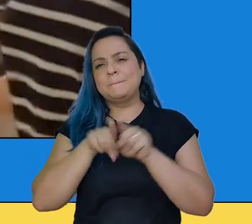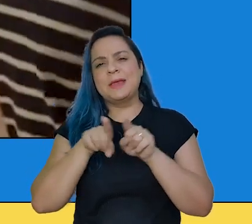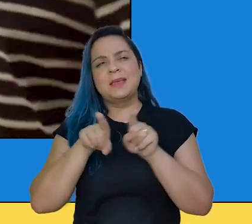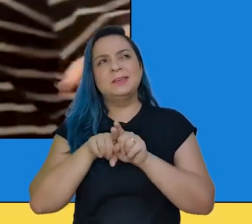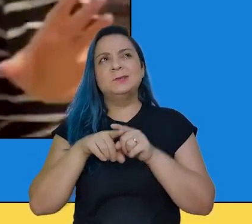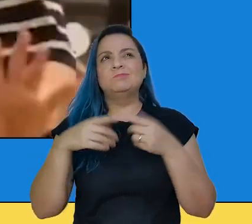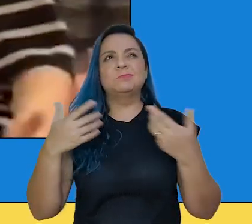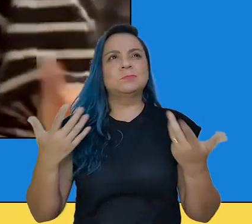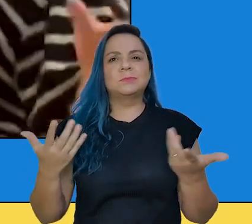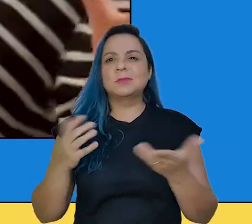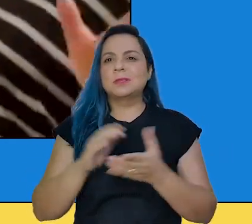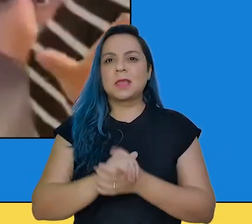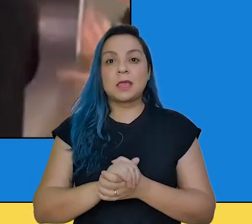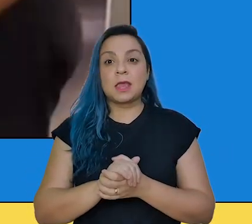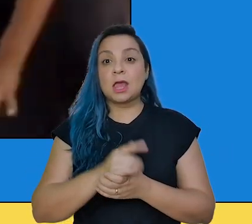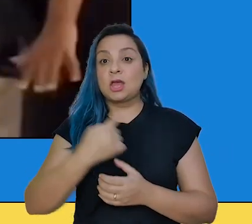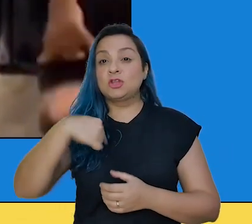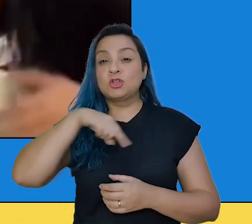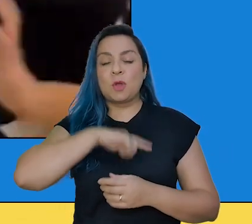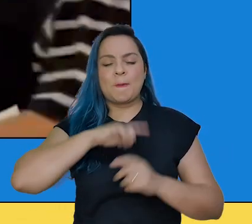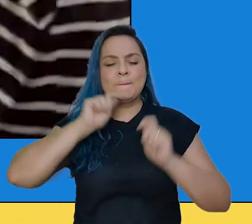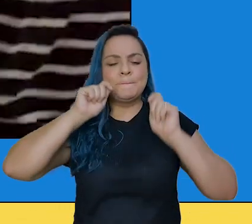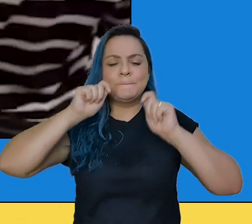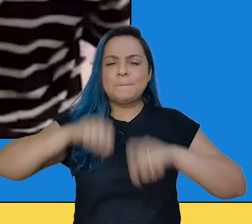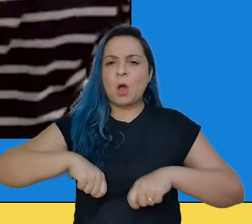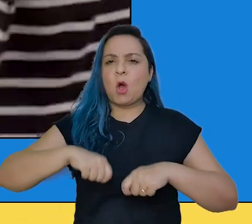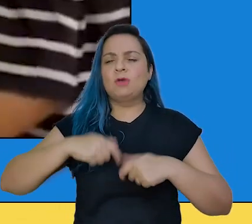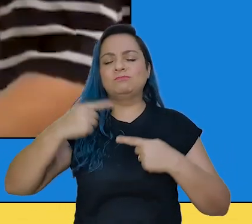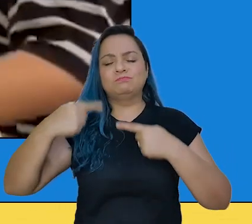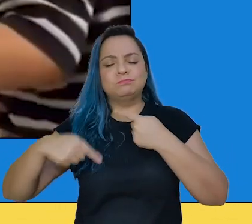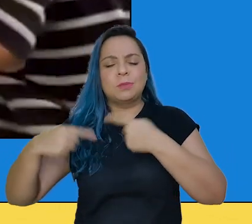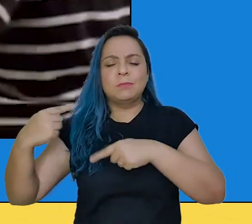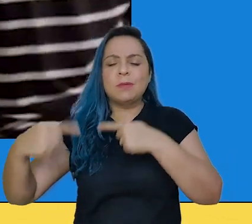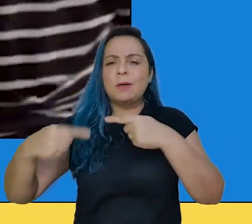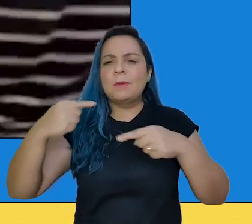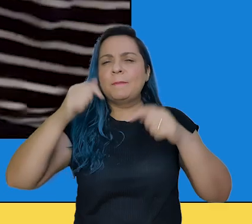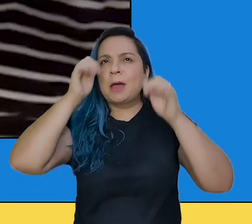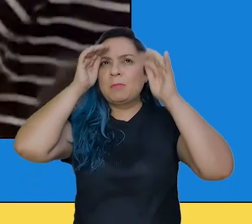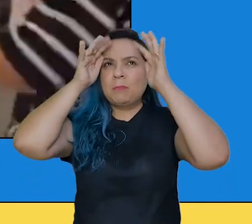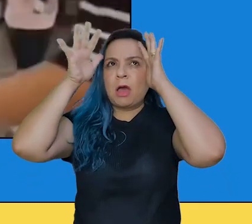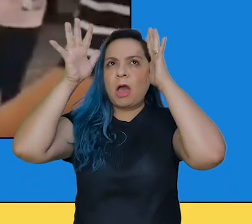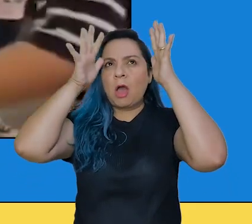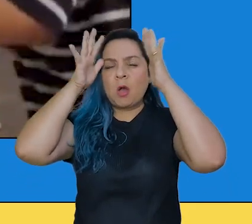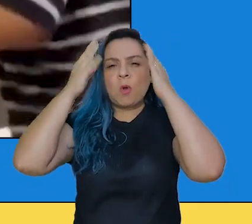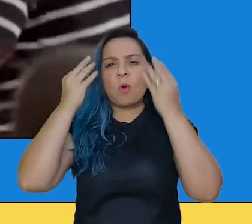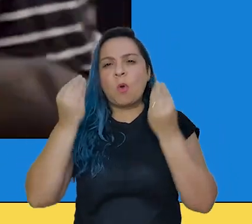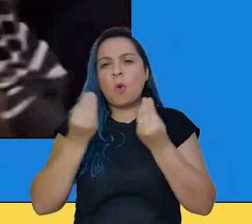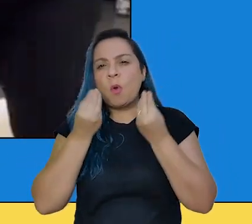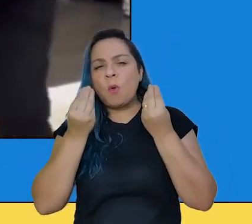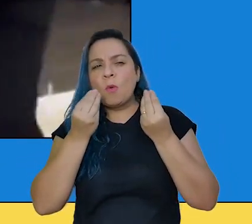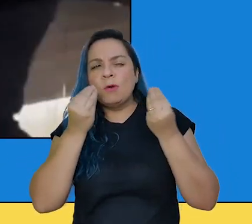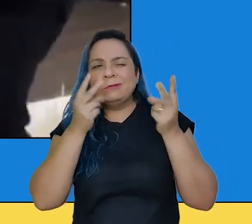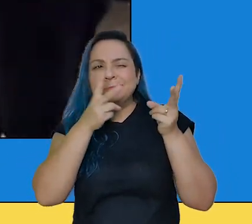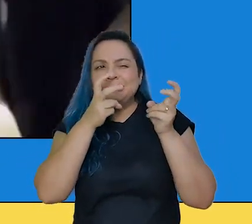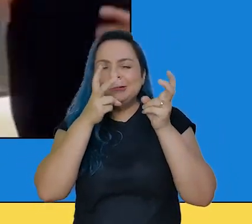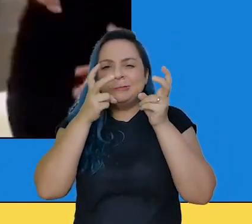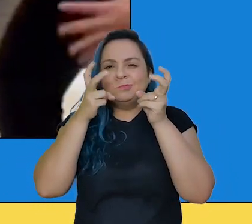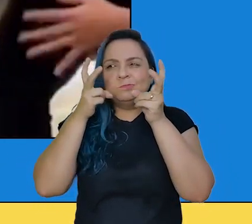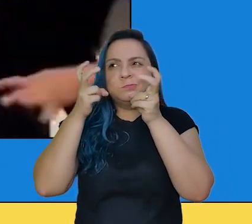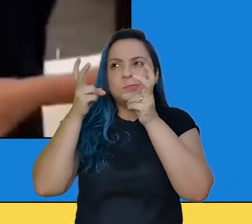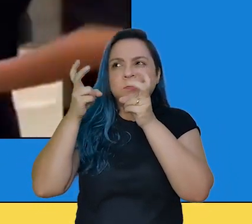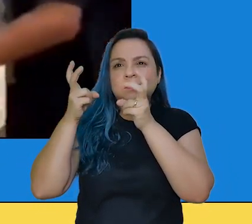questões que a gente possa trazer uma discussão e uma reflexão sobre como a gente olha, como a gente atua e como a gente